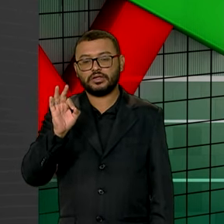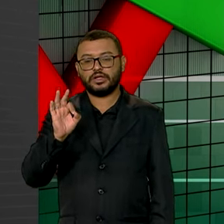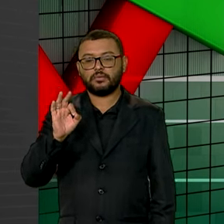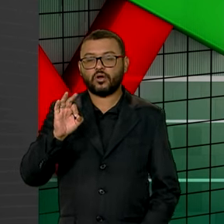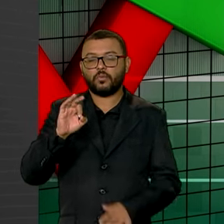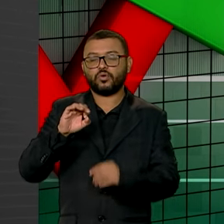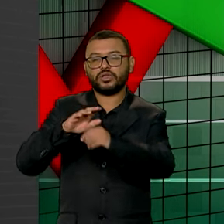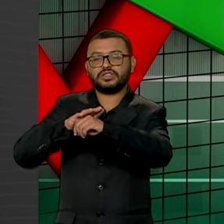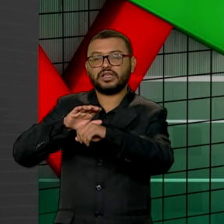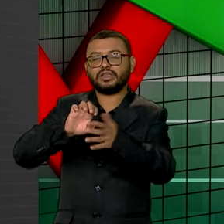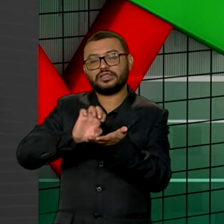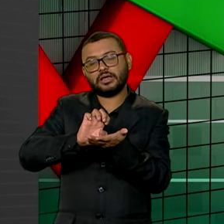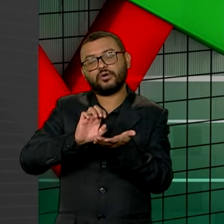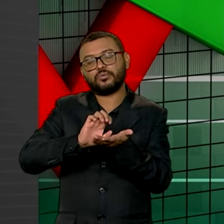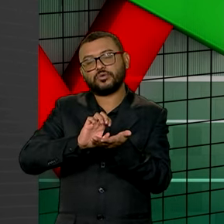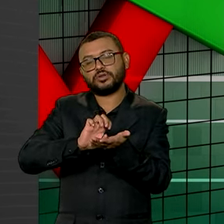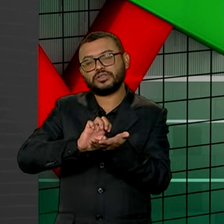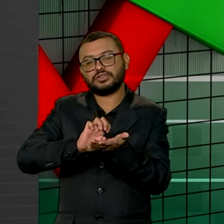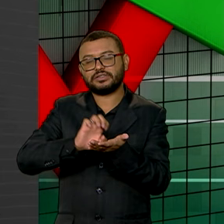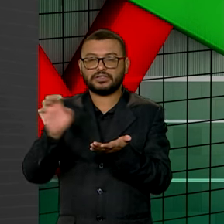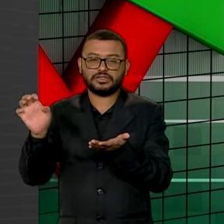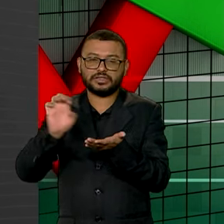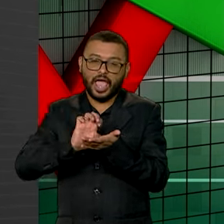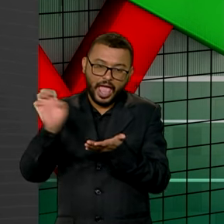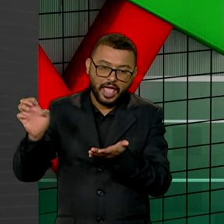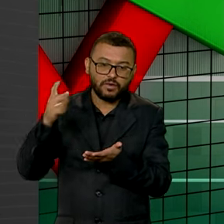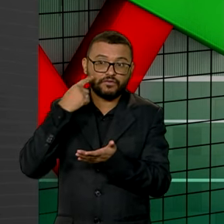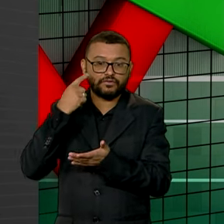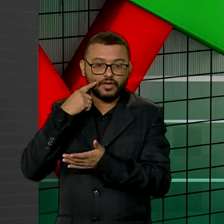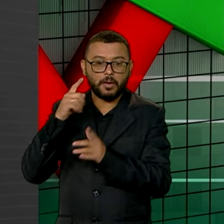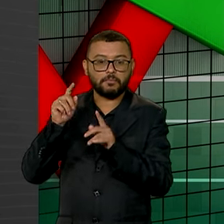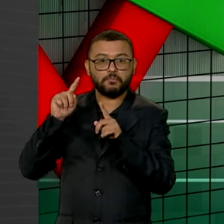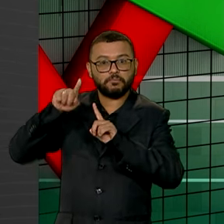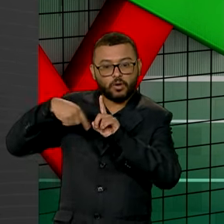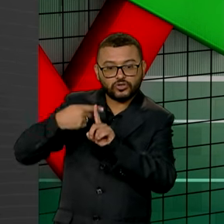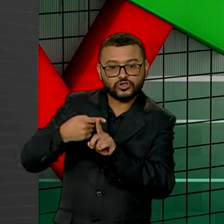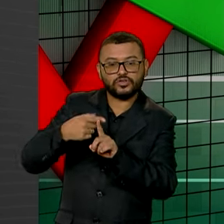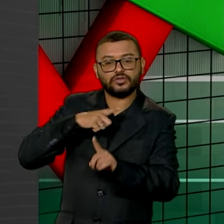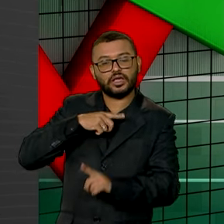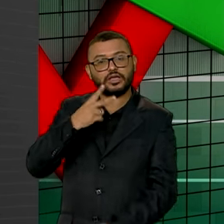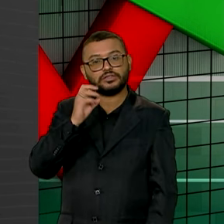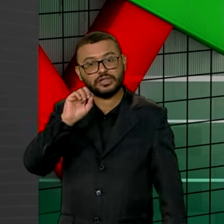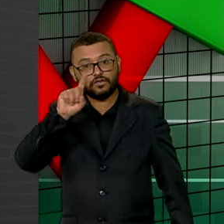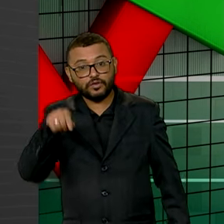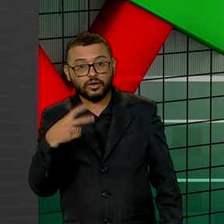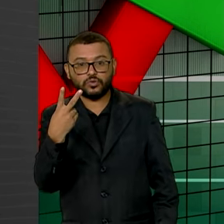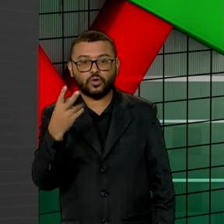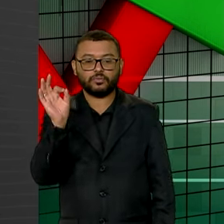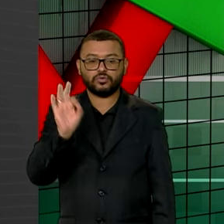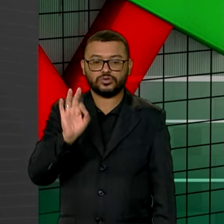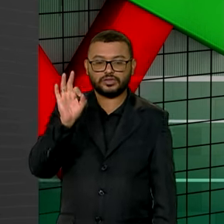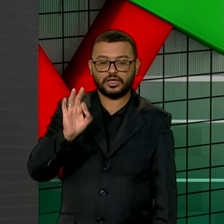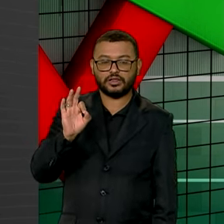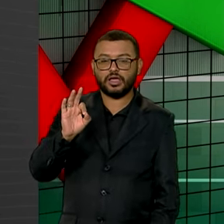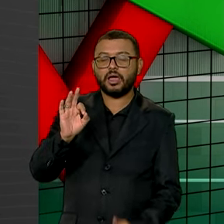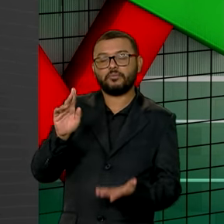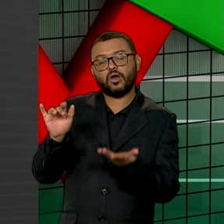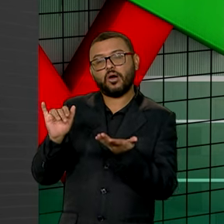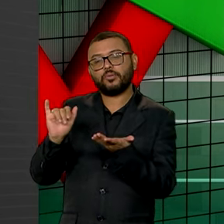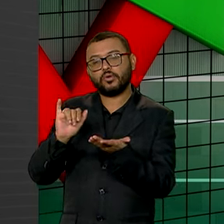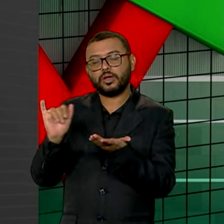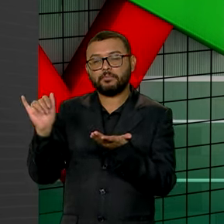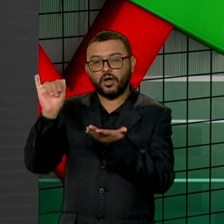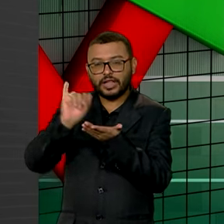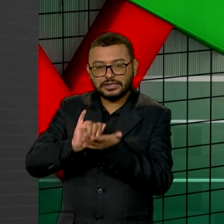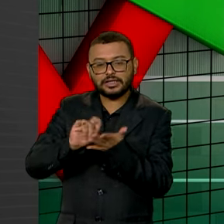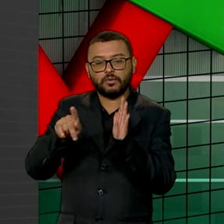externo, as exportações de bens e serviços tiveram variação positiva de 0,2% e as importações de bens e